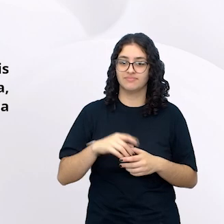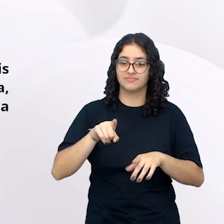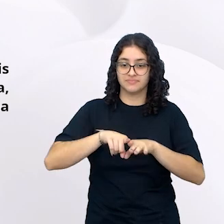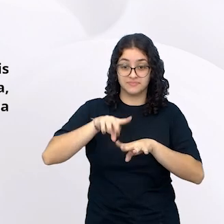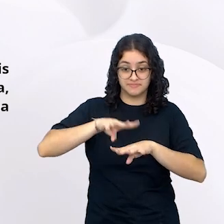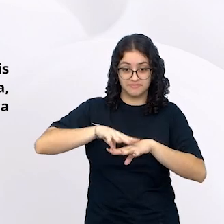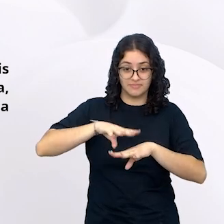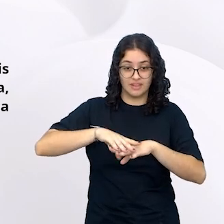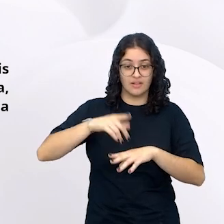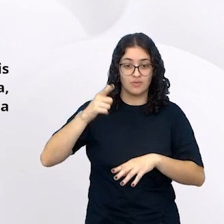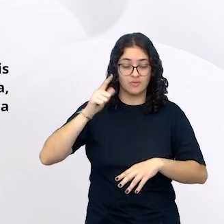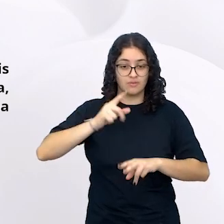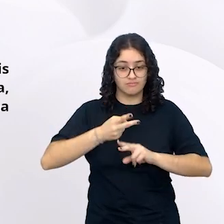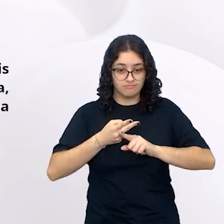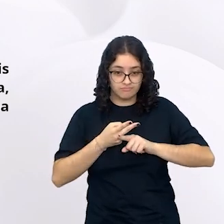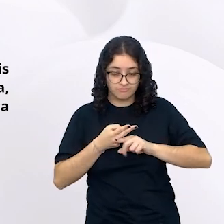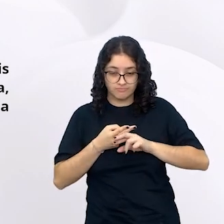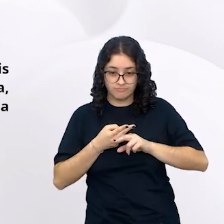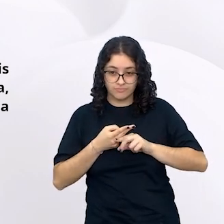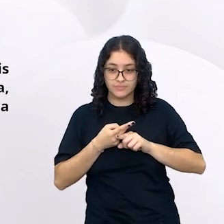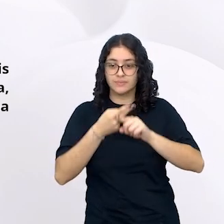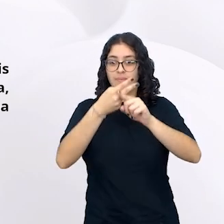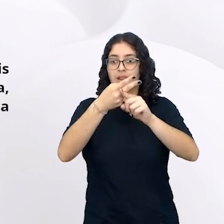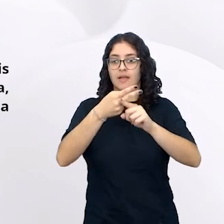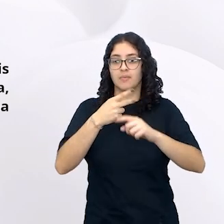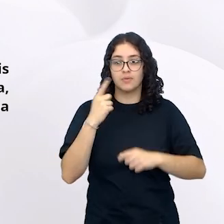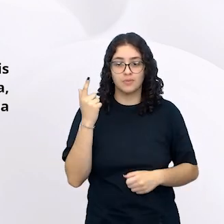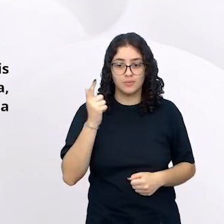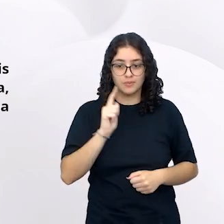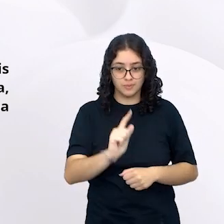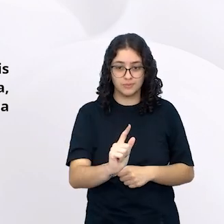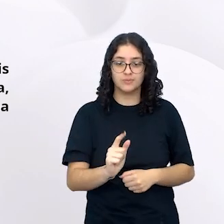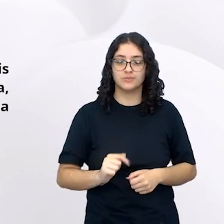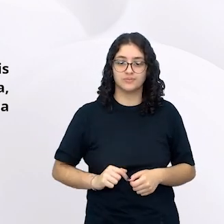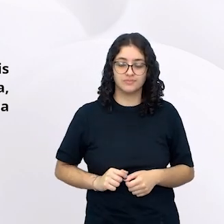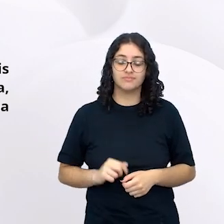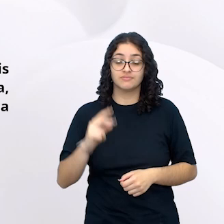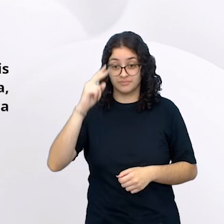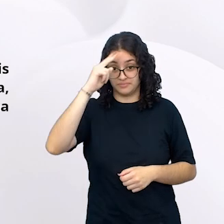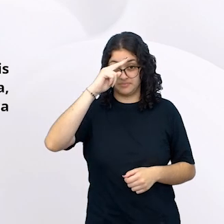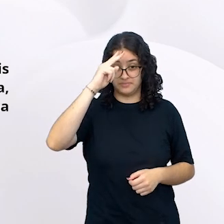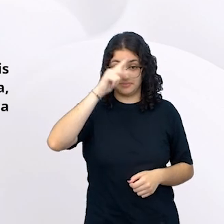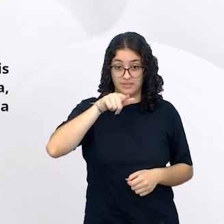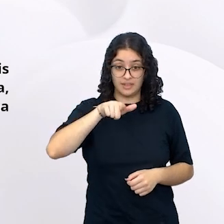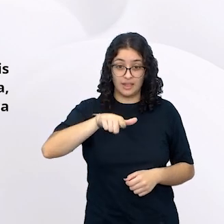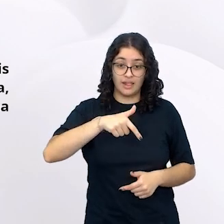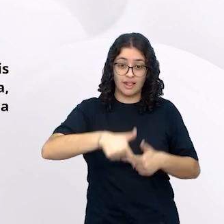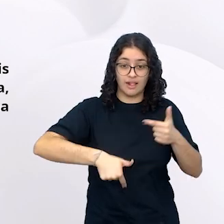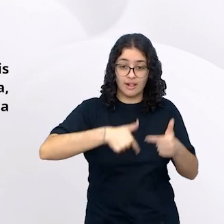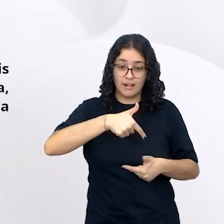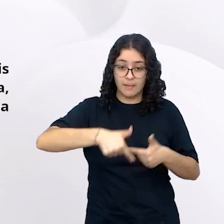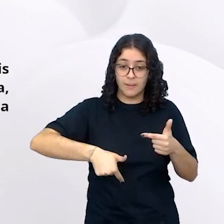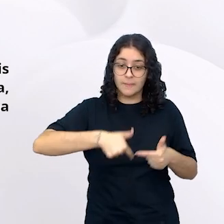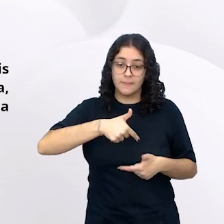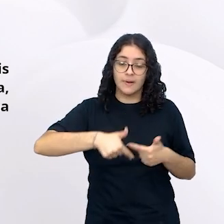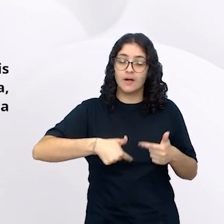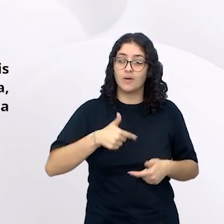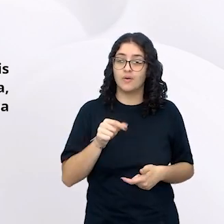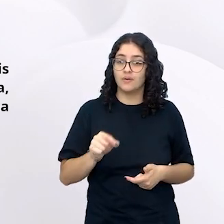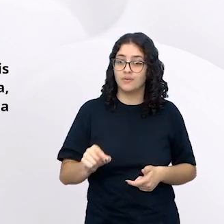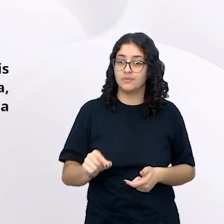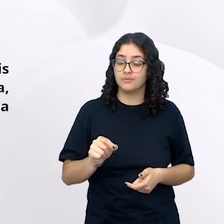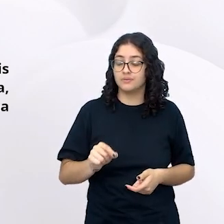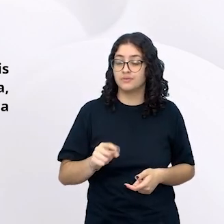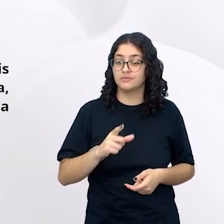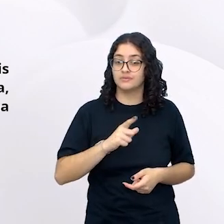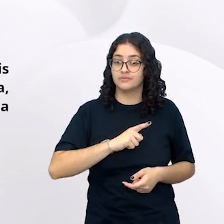ganhadora de 2 prêmios Nobel de Química e Física, lembrando que a trajetória dela incluiu que ela